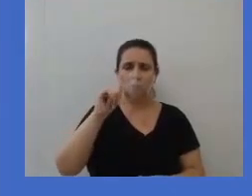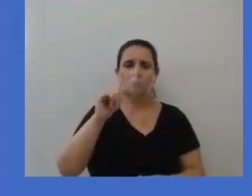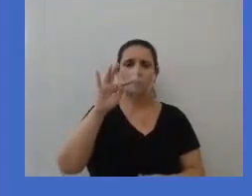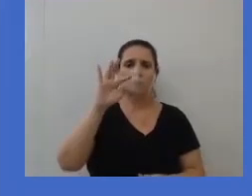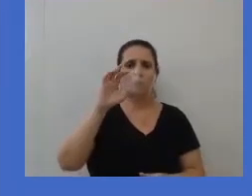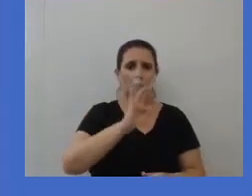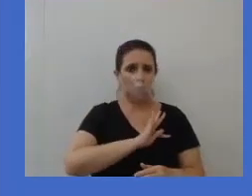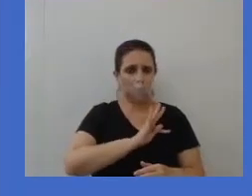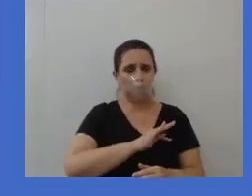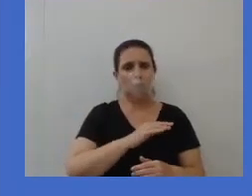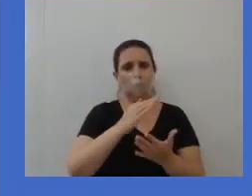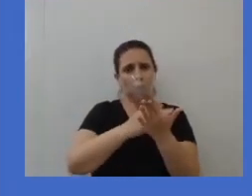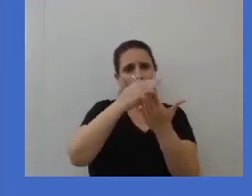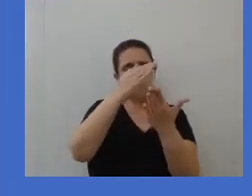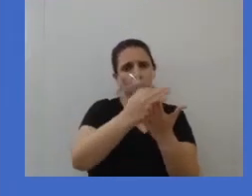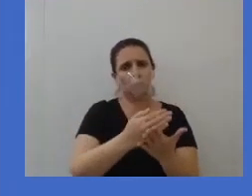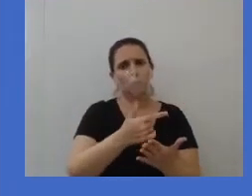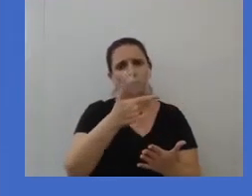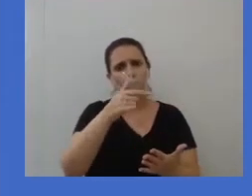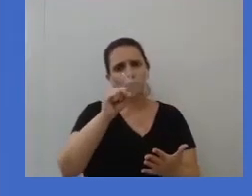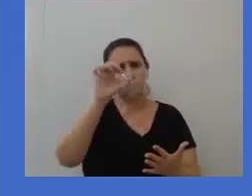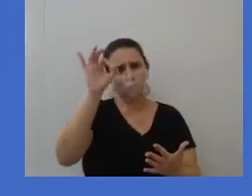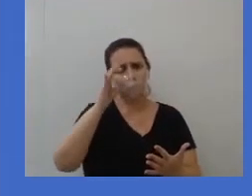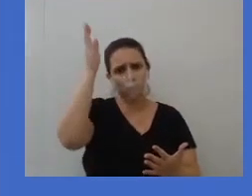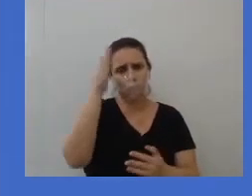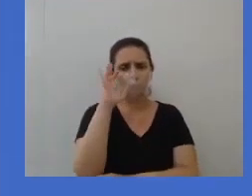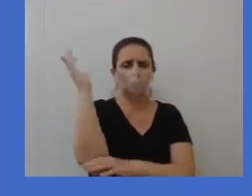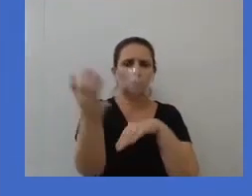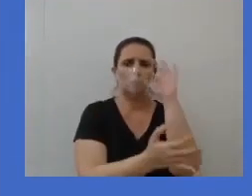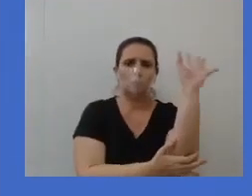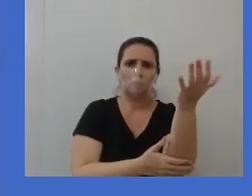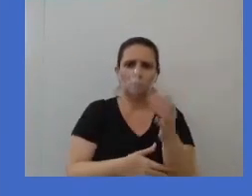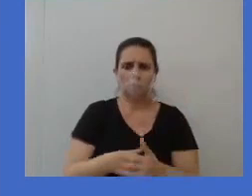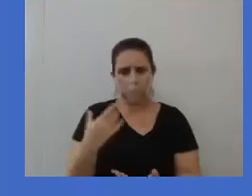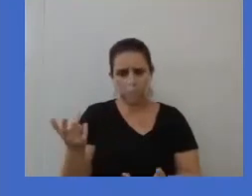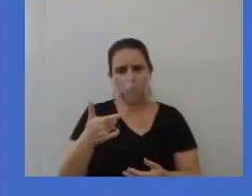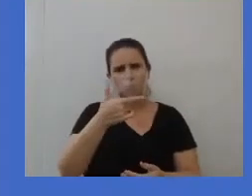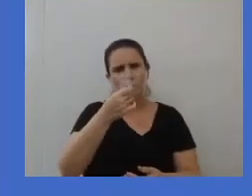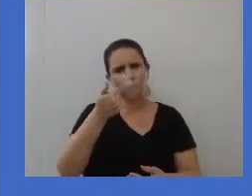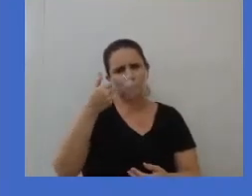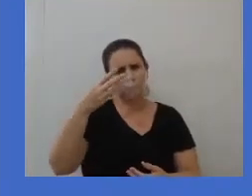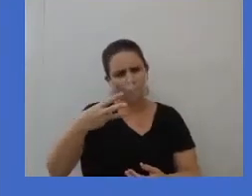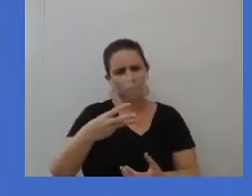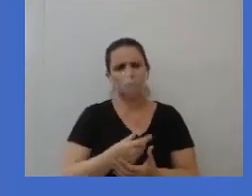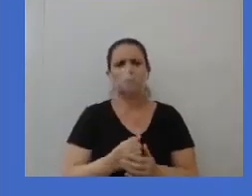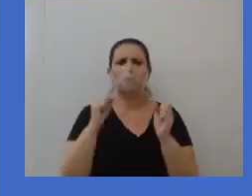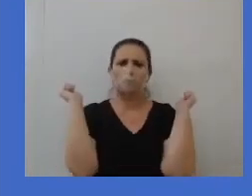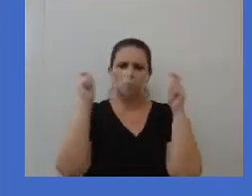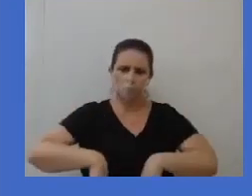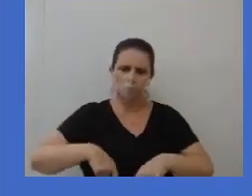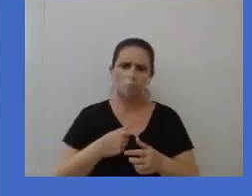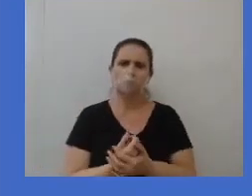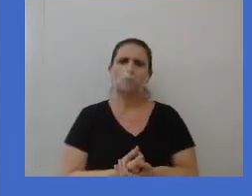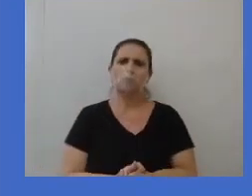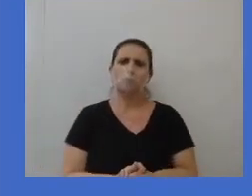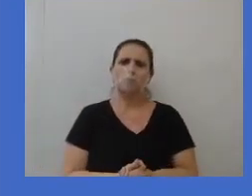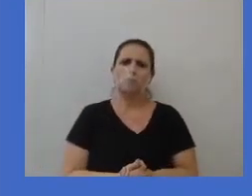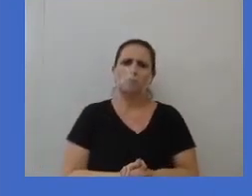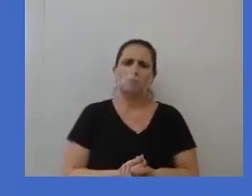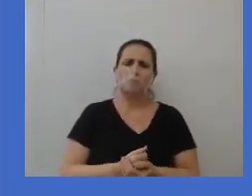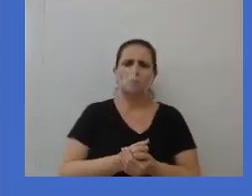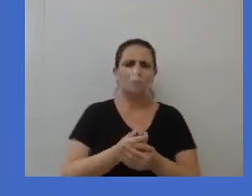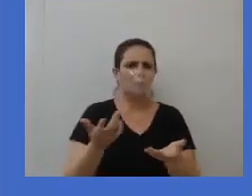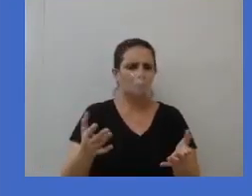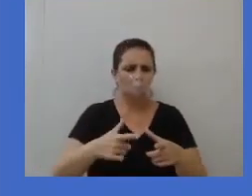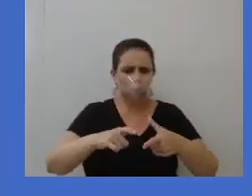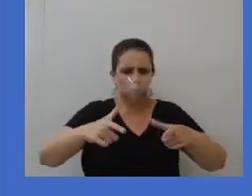aumento de 28% na taxa de desmatamento na Amazônia brasileira em 2013 poderia ensejar um